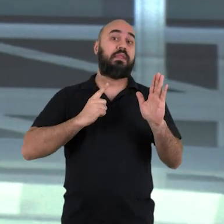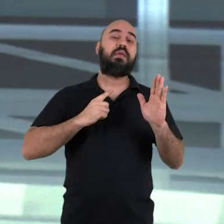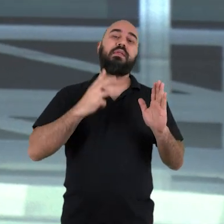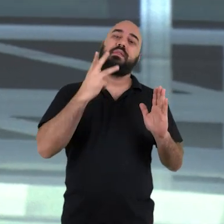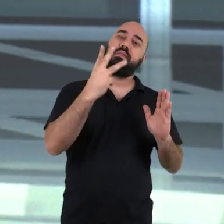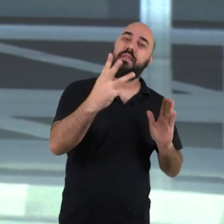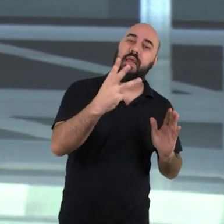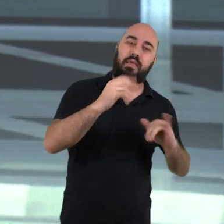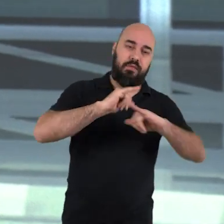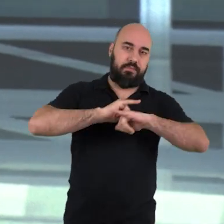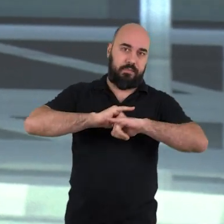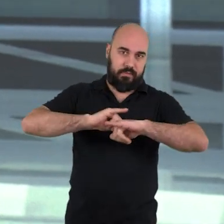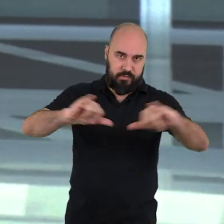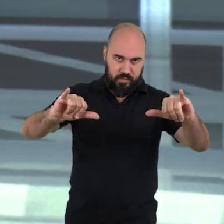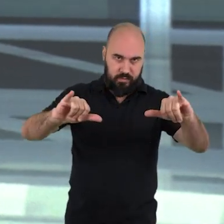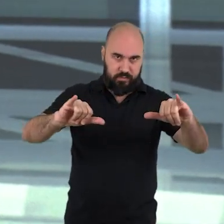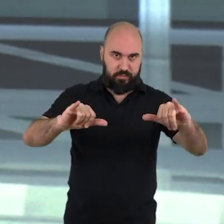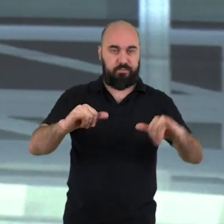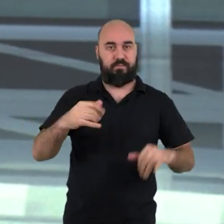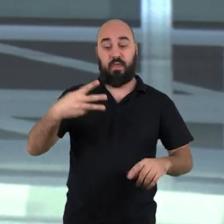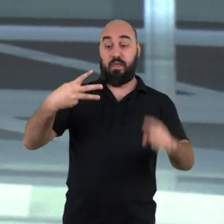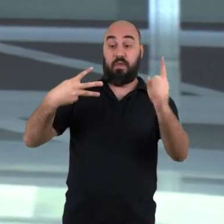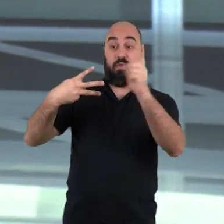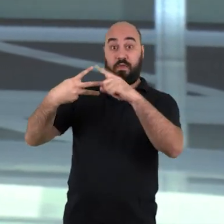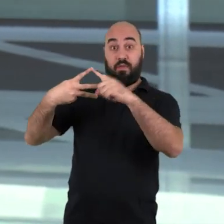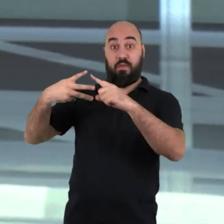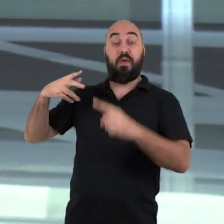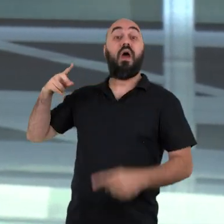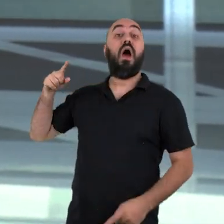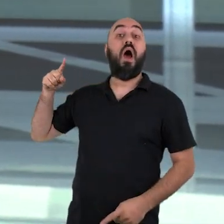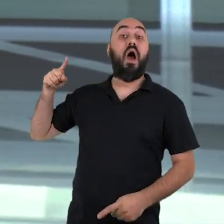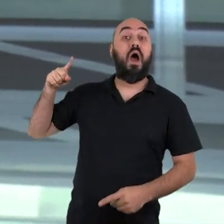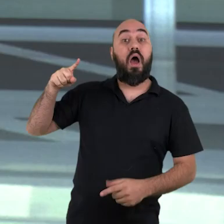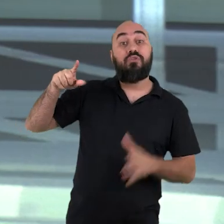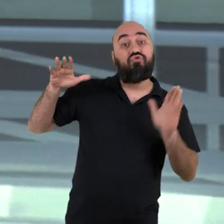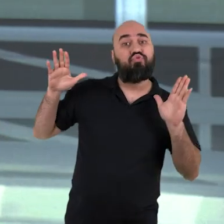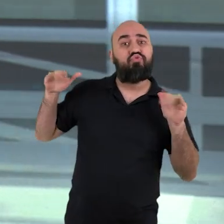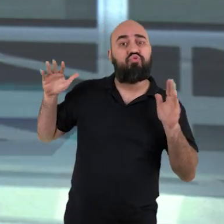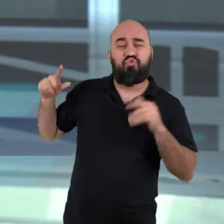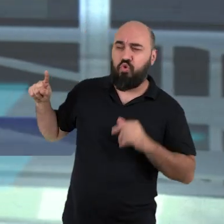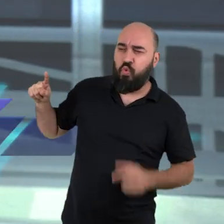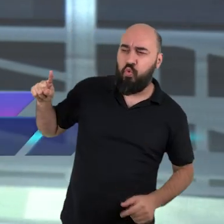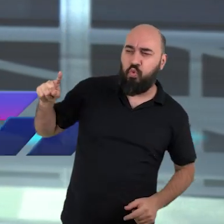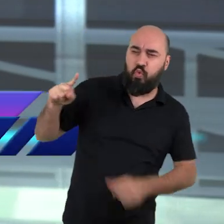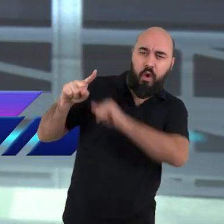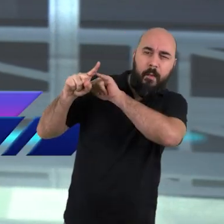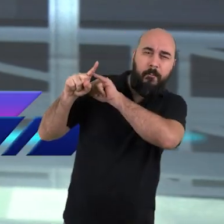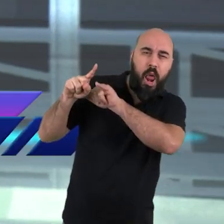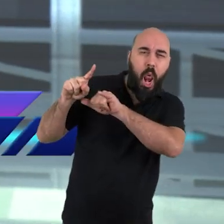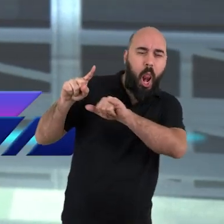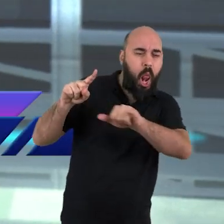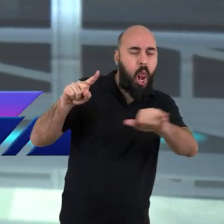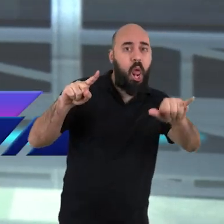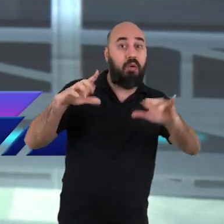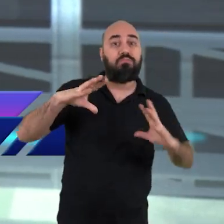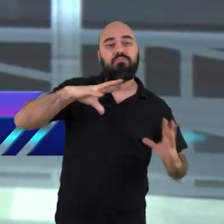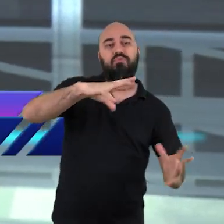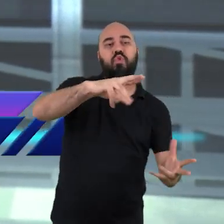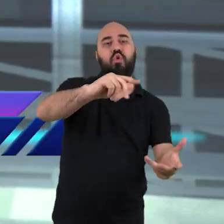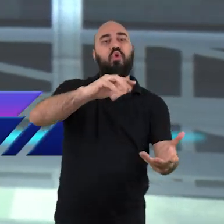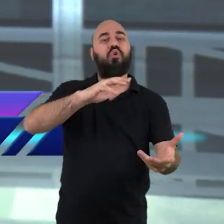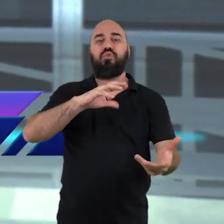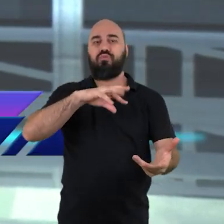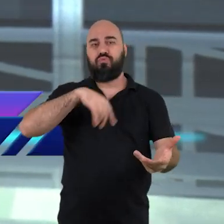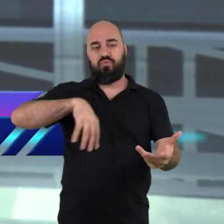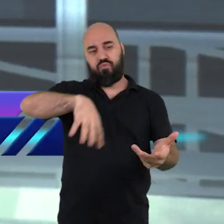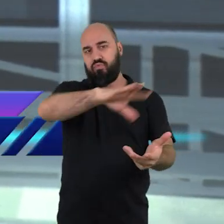3 mensagens que 3 anjos, voando pelo meio do céu, pregam para toda a humanidade,